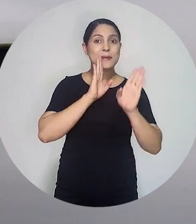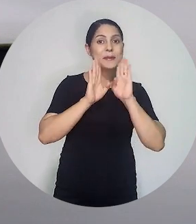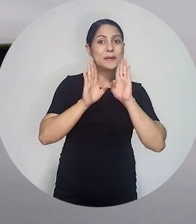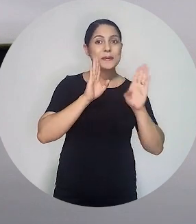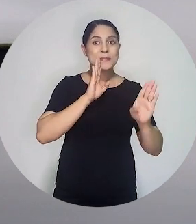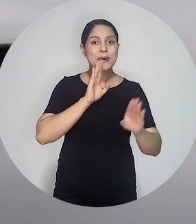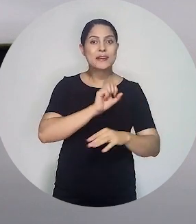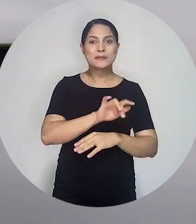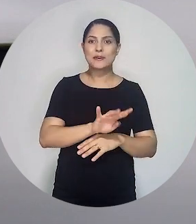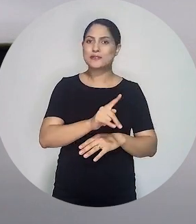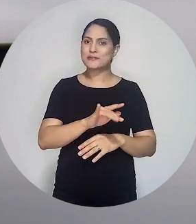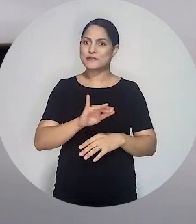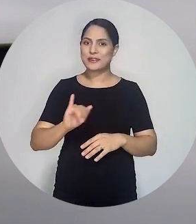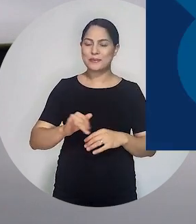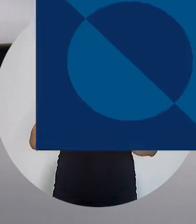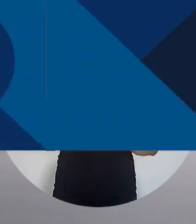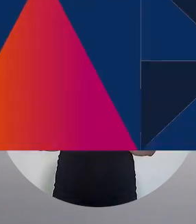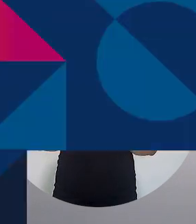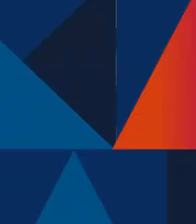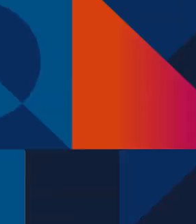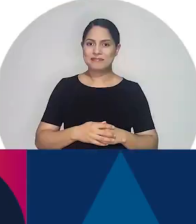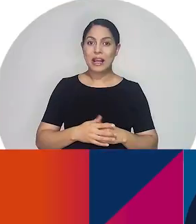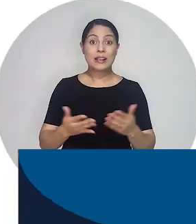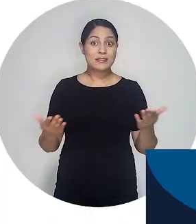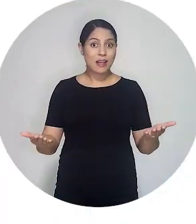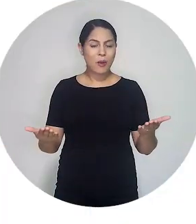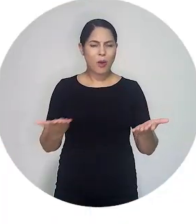Twitter, Spotify e Facebook. Acompanhe.